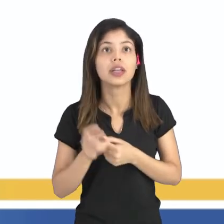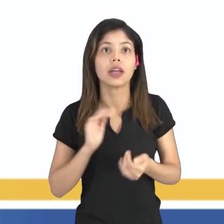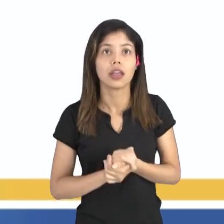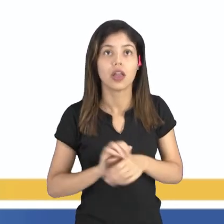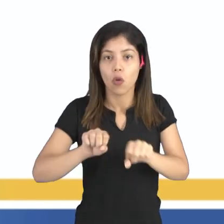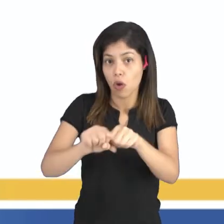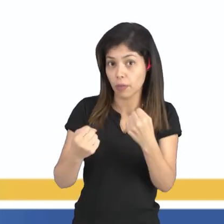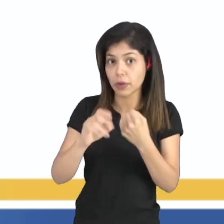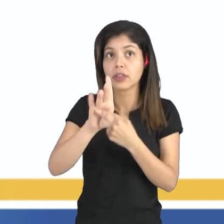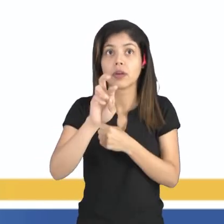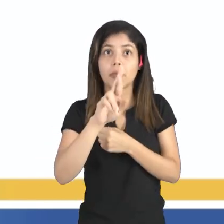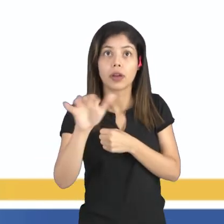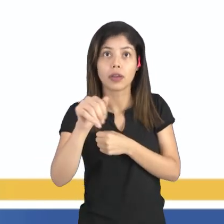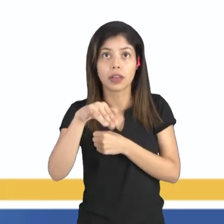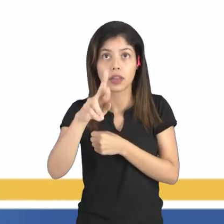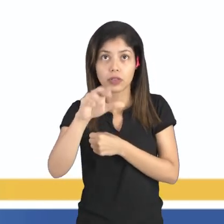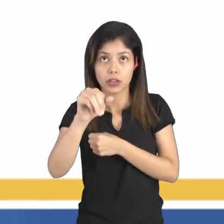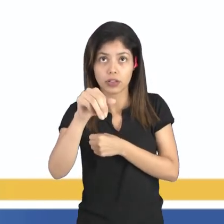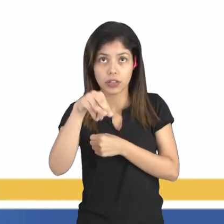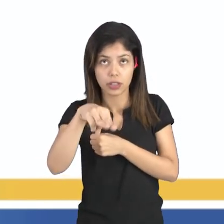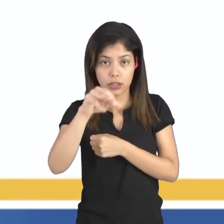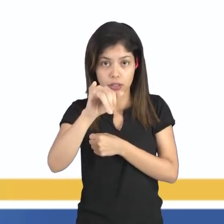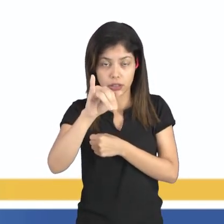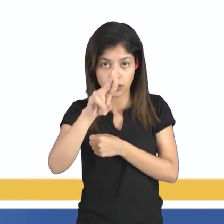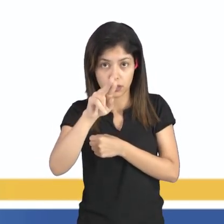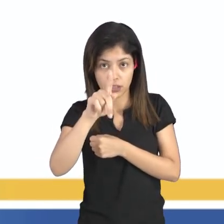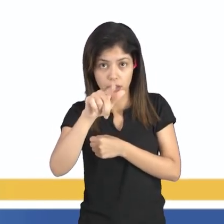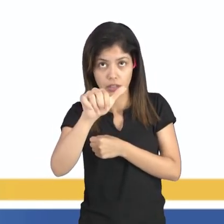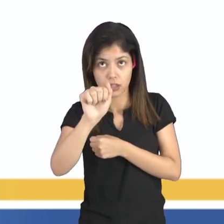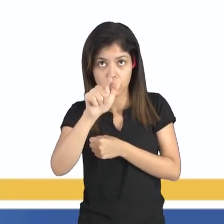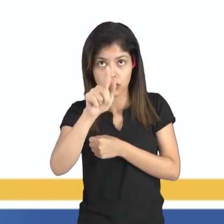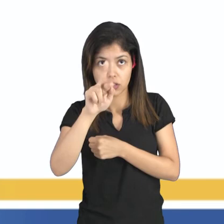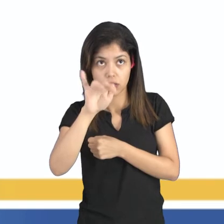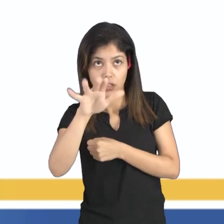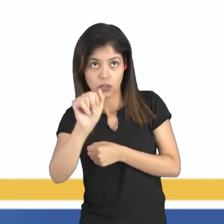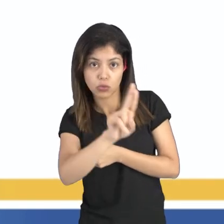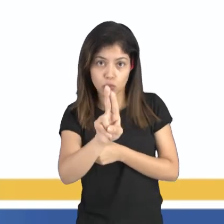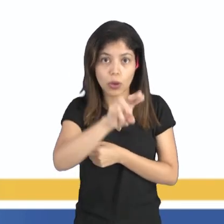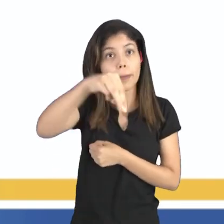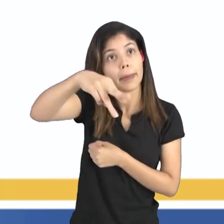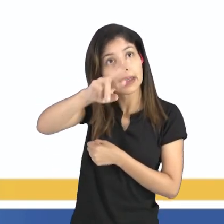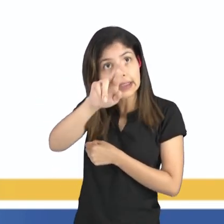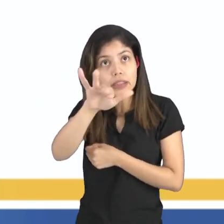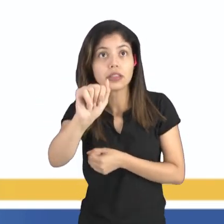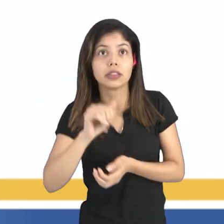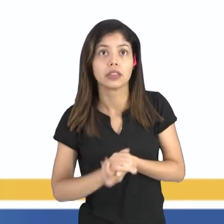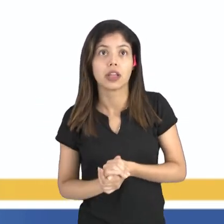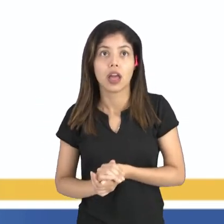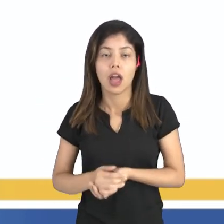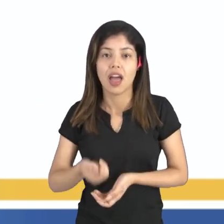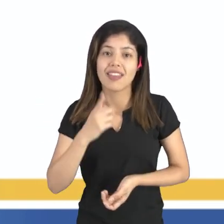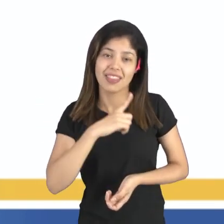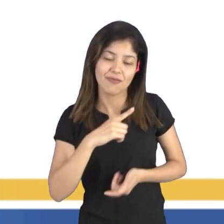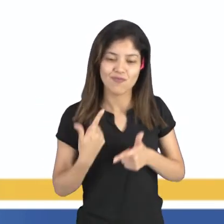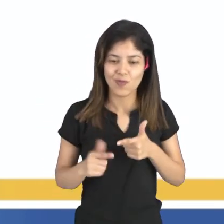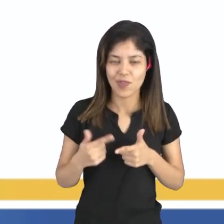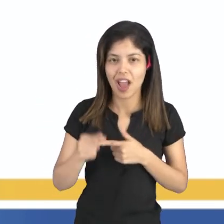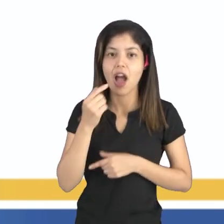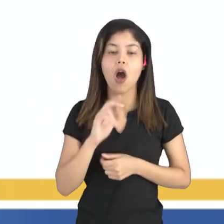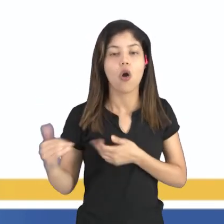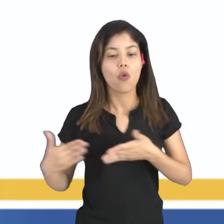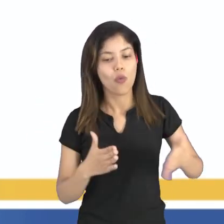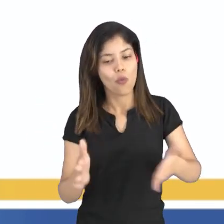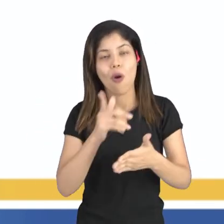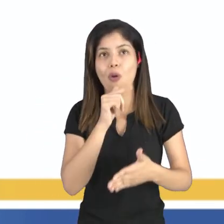O rompimento de barragem da mineradora em Minas Gerais, Mariana, contaminou o Rio Doce, é exemplo de